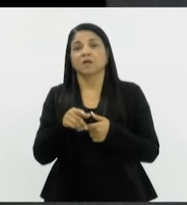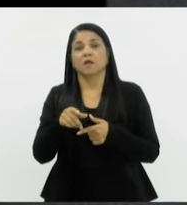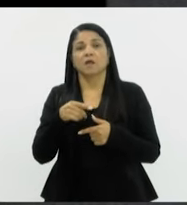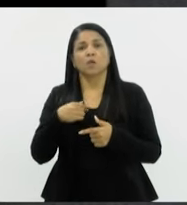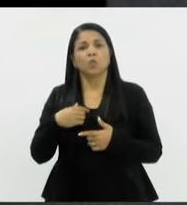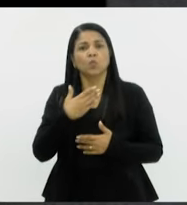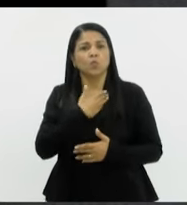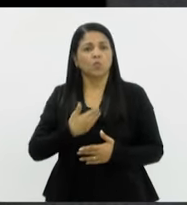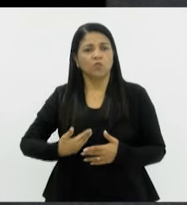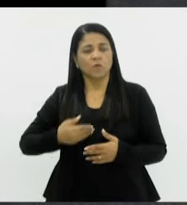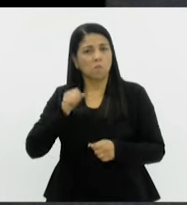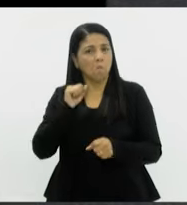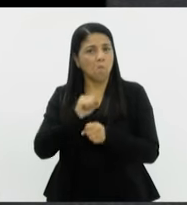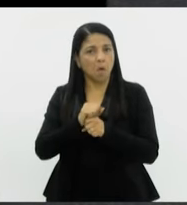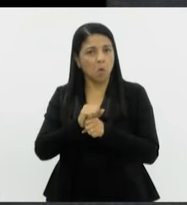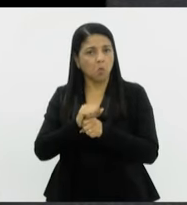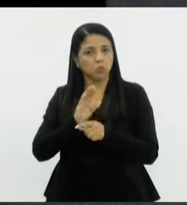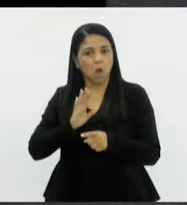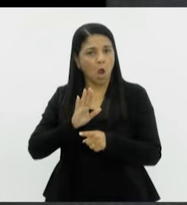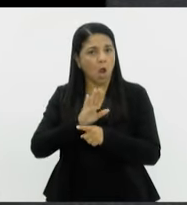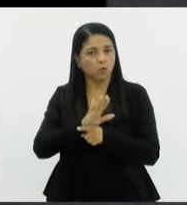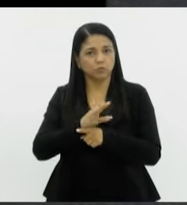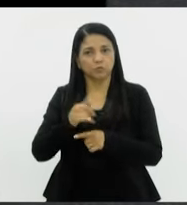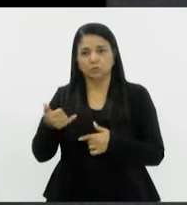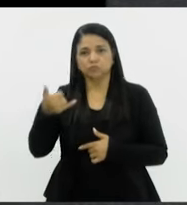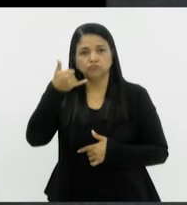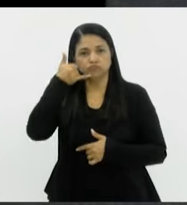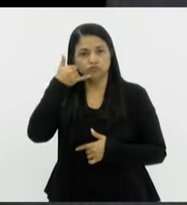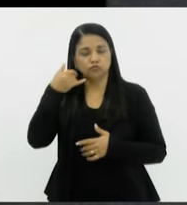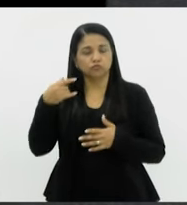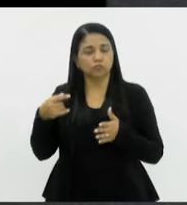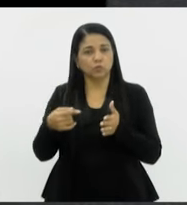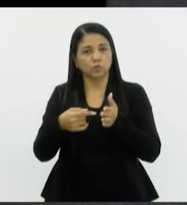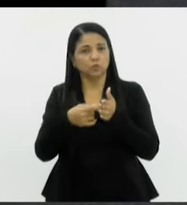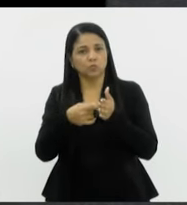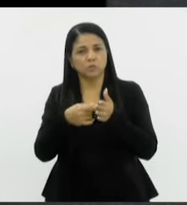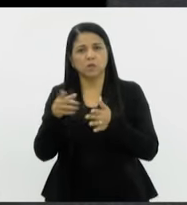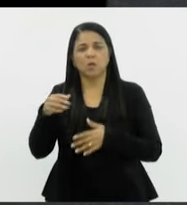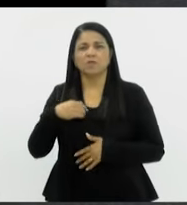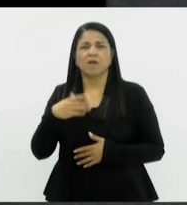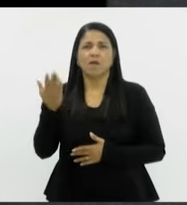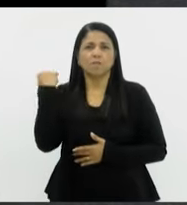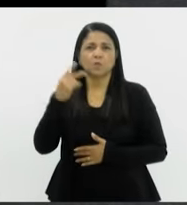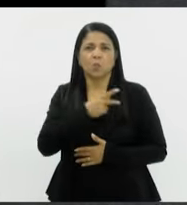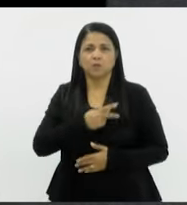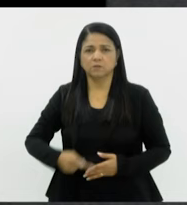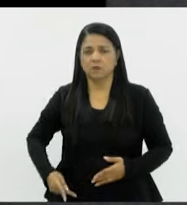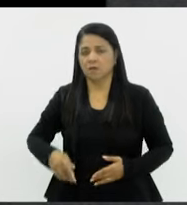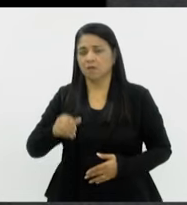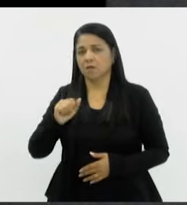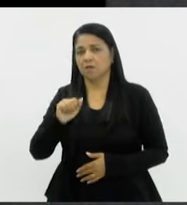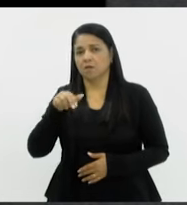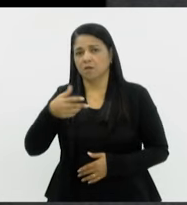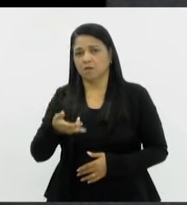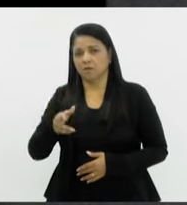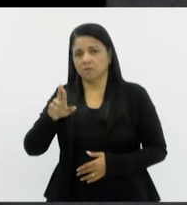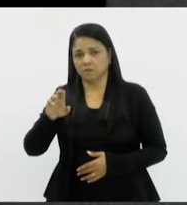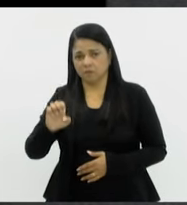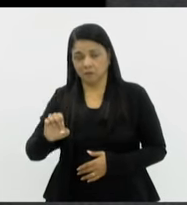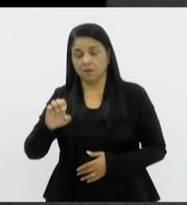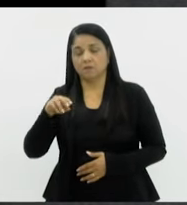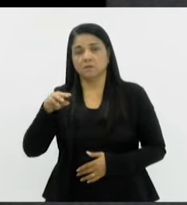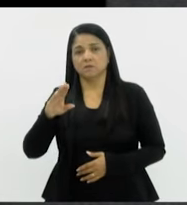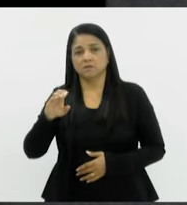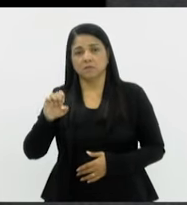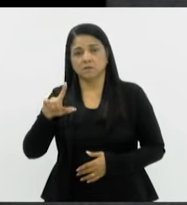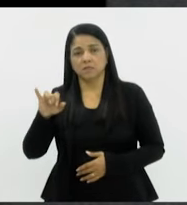Denúncia durante 5 anos. Eu consegui, na época, o André Siciliano era presidente, o fundo da Assembleia deu, se não me engano, 1 milhão